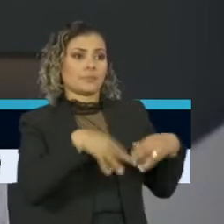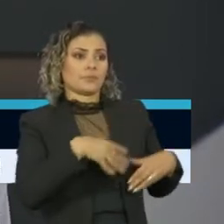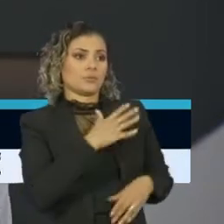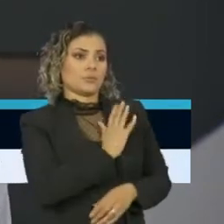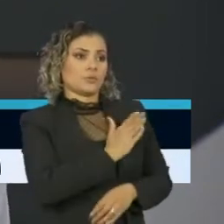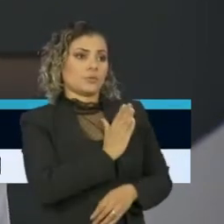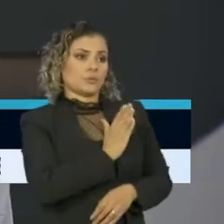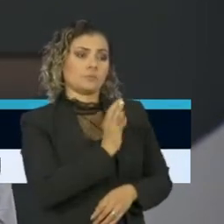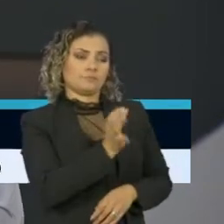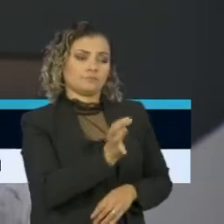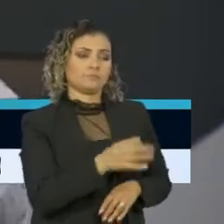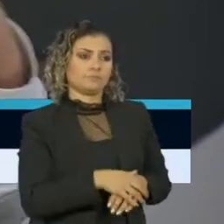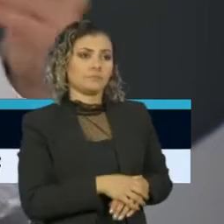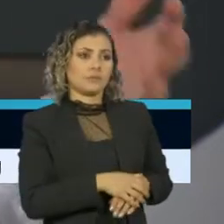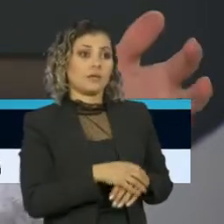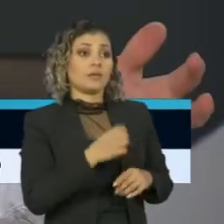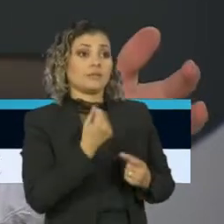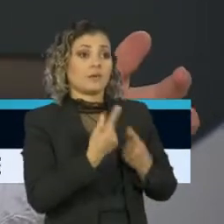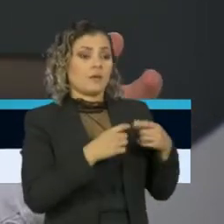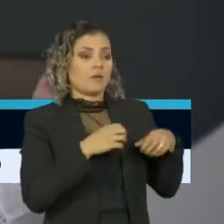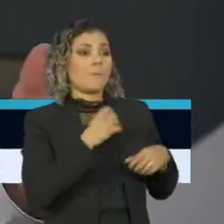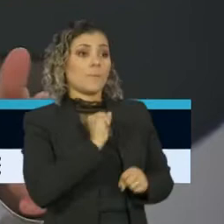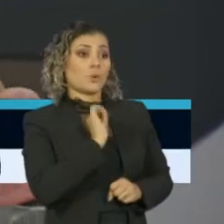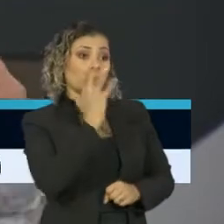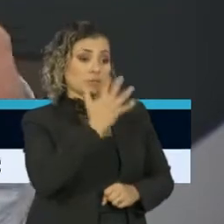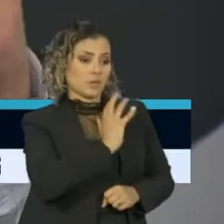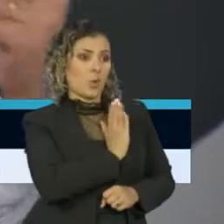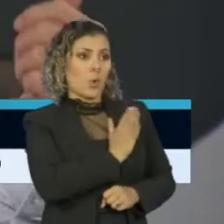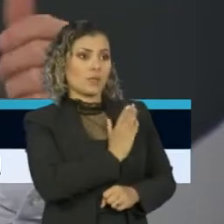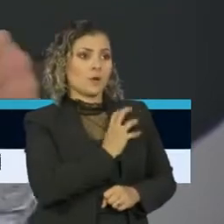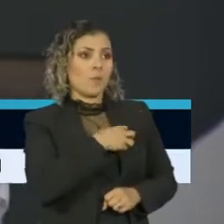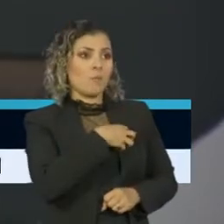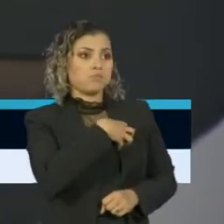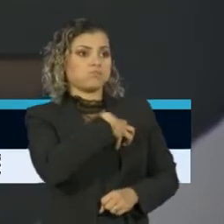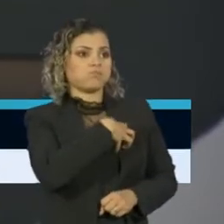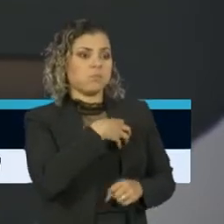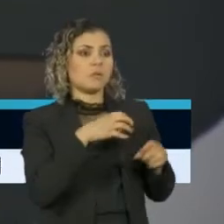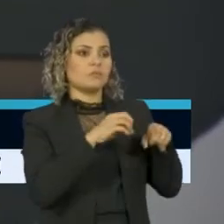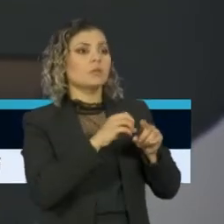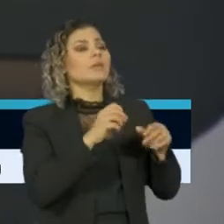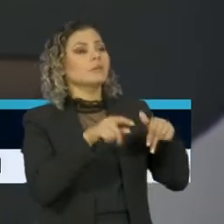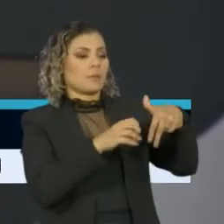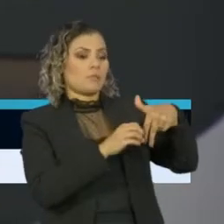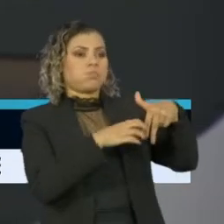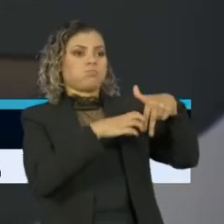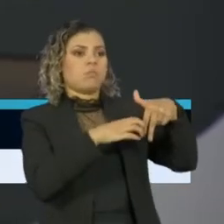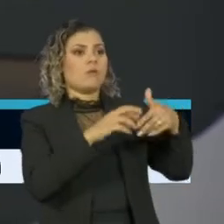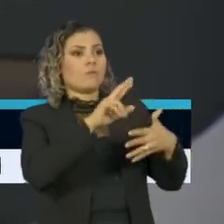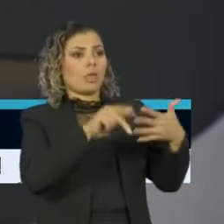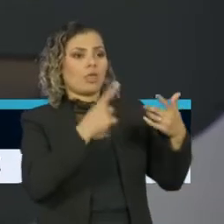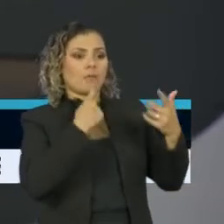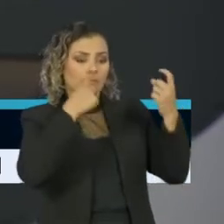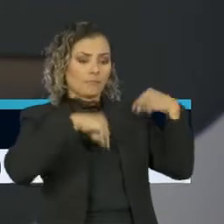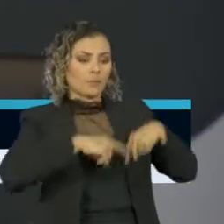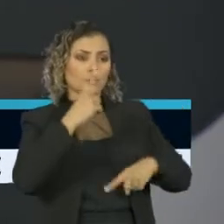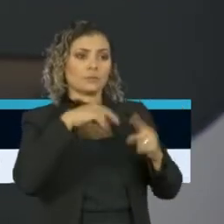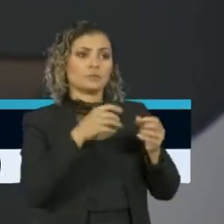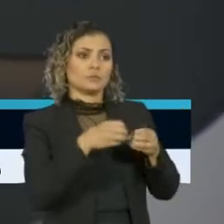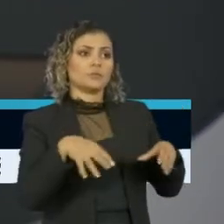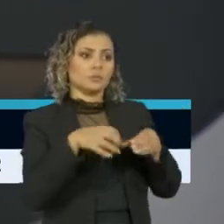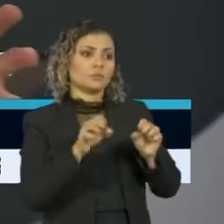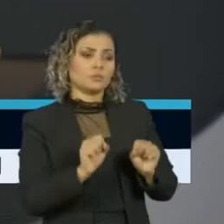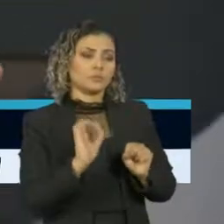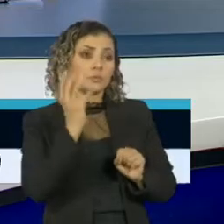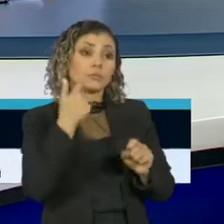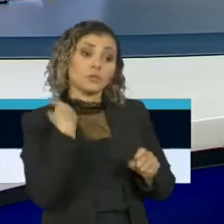cardiovasculares a remoção de trombos a possibilidade da ocorrência de infarto e de acidente vascular cerebral agora